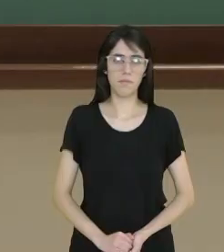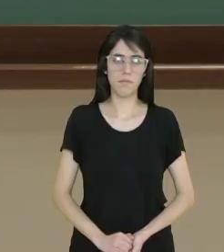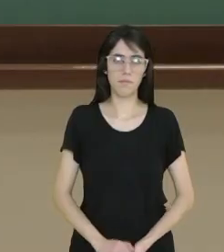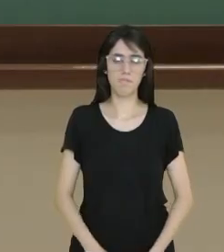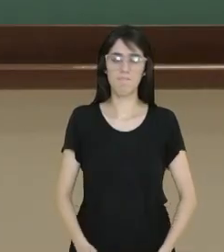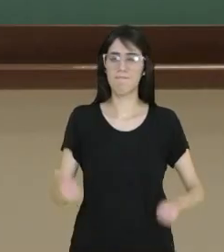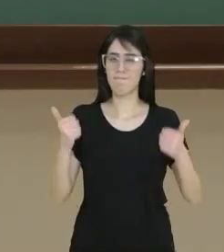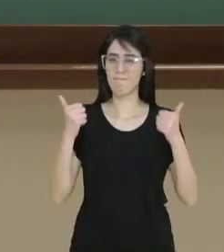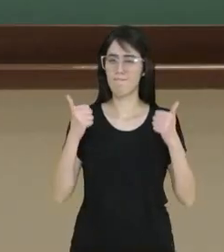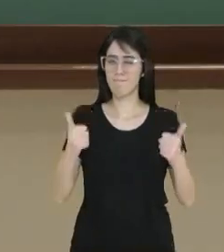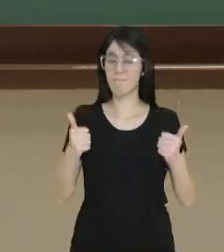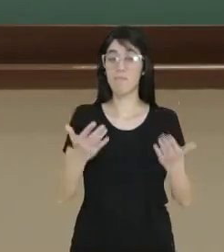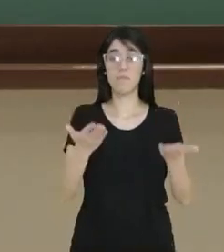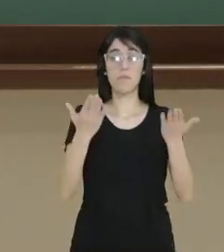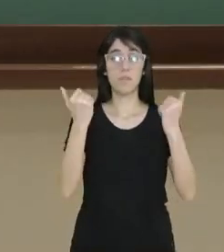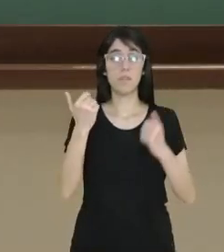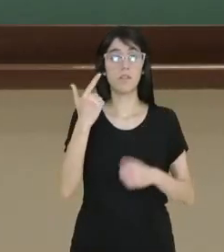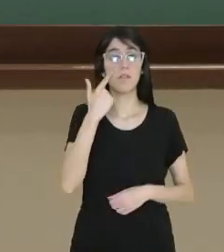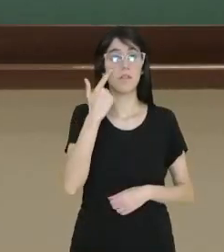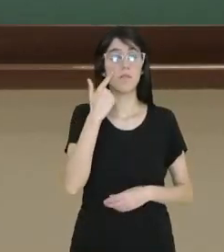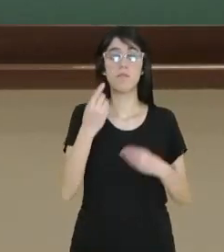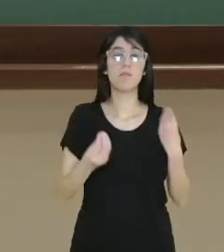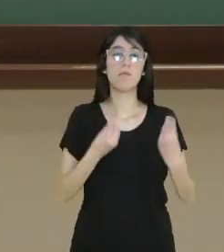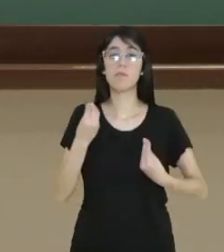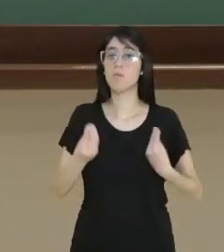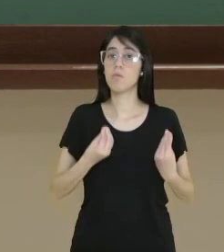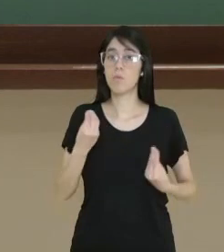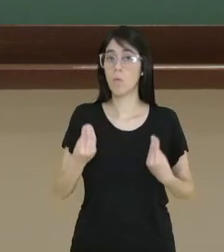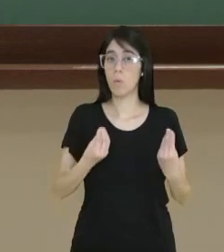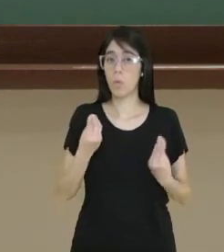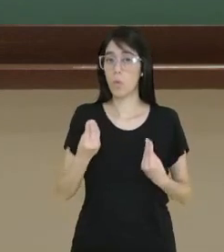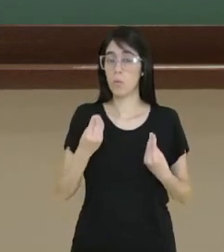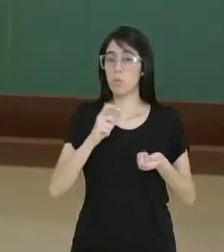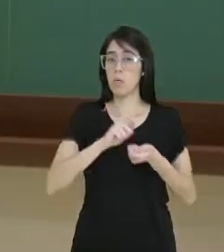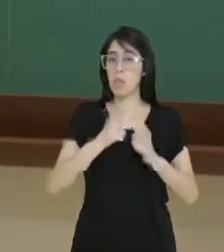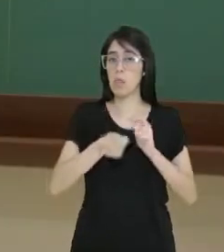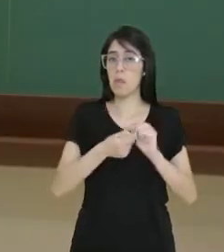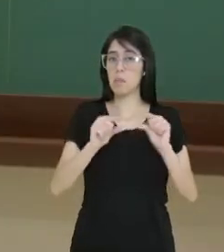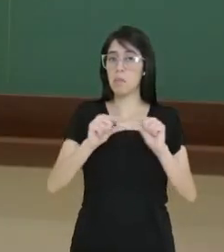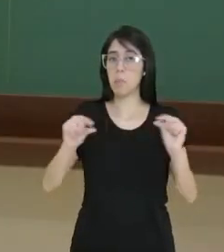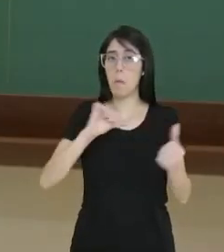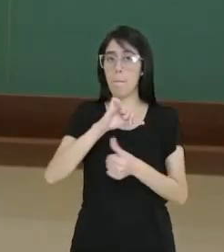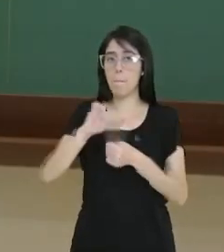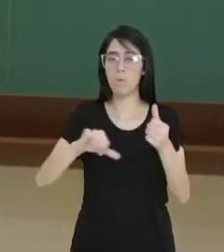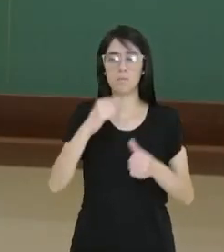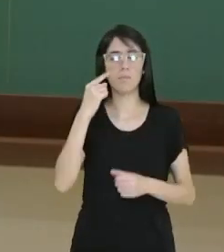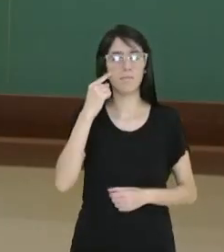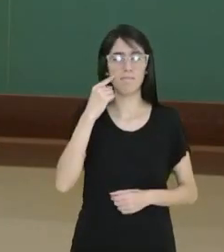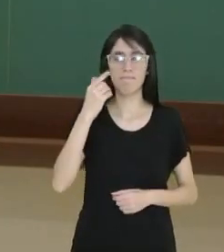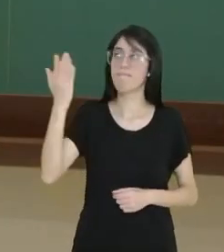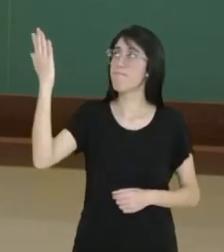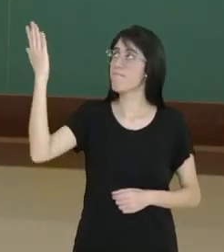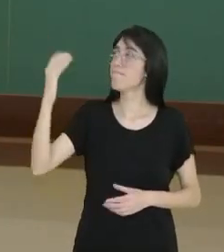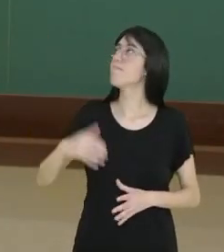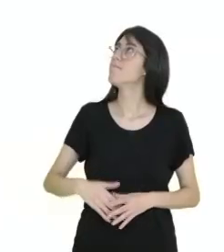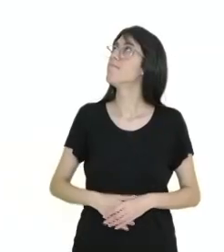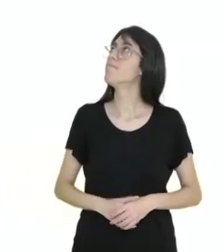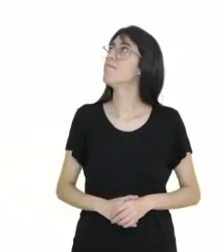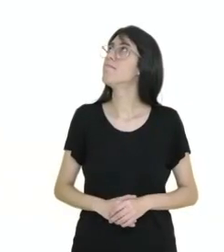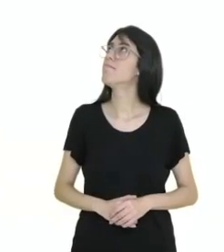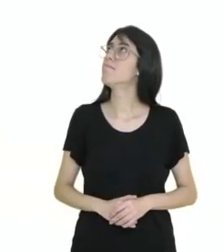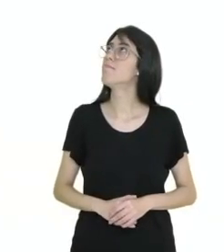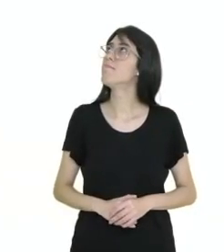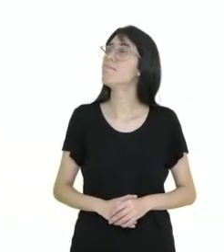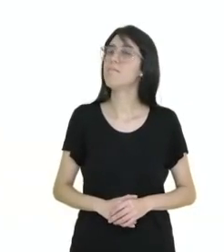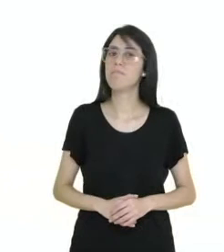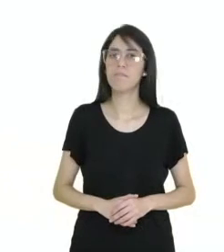Legal, vamos então conferir então como ficou então após a reescrita. Vejamos. Olha